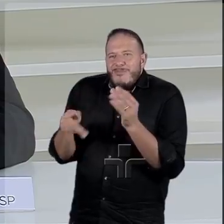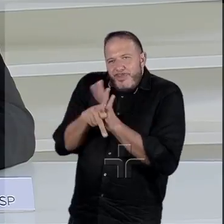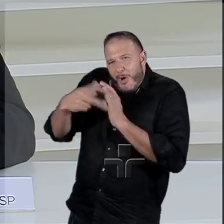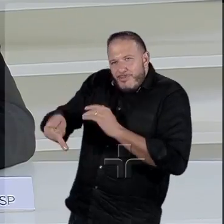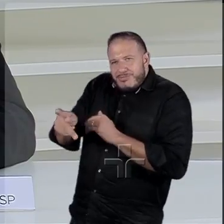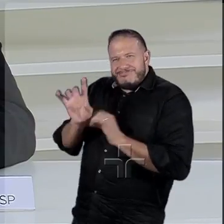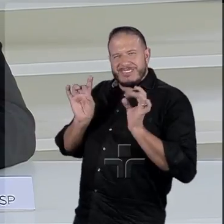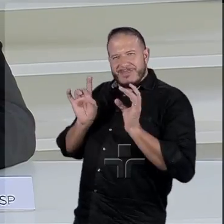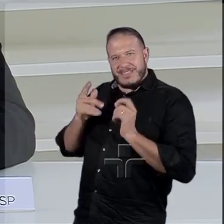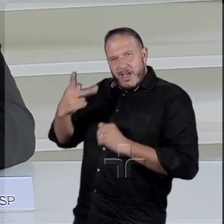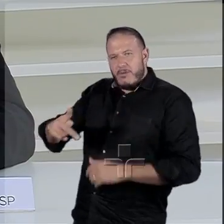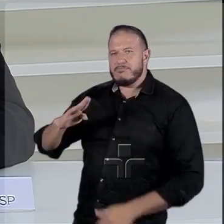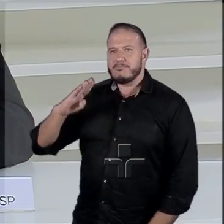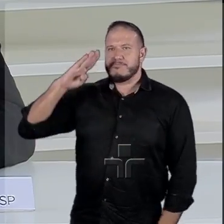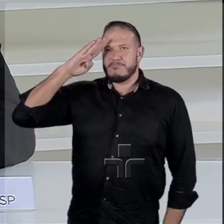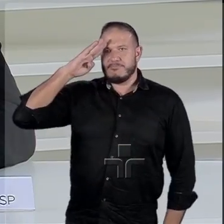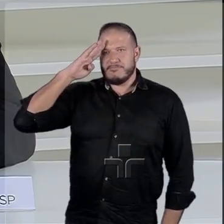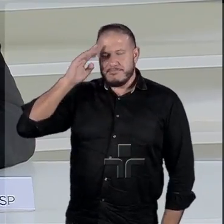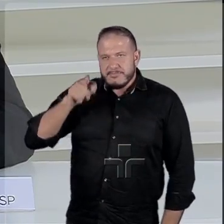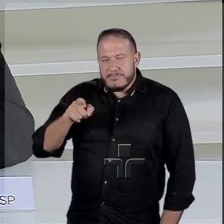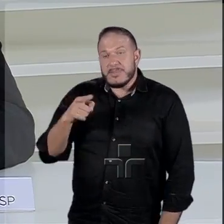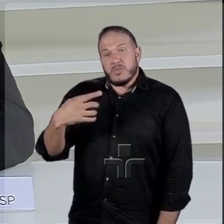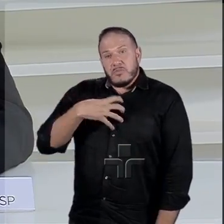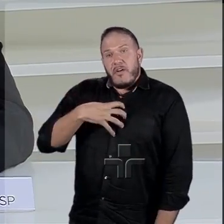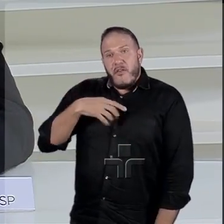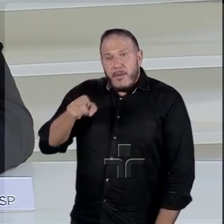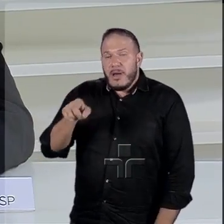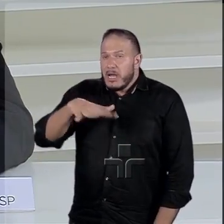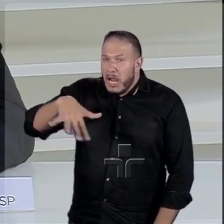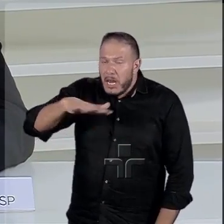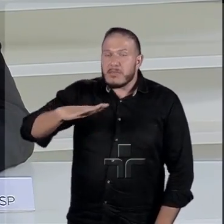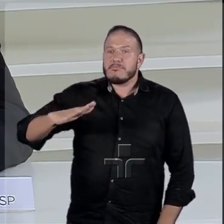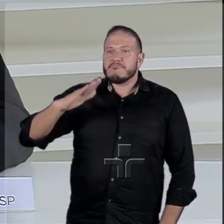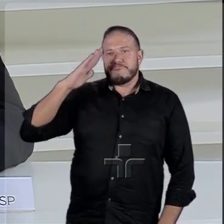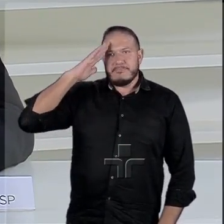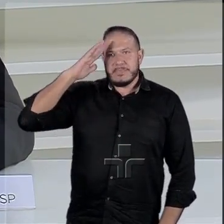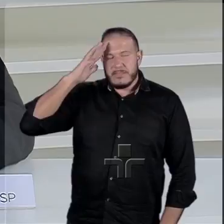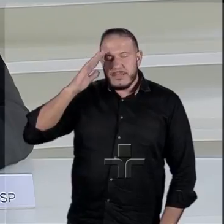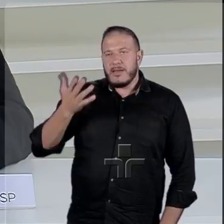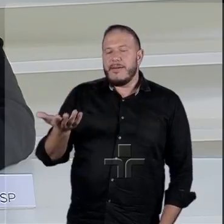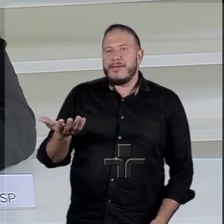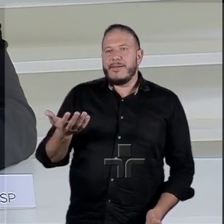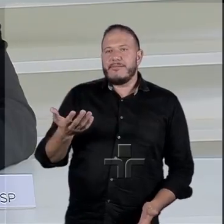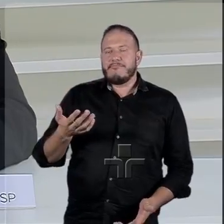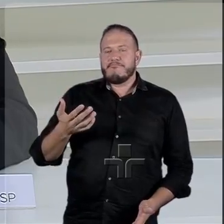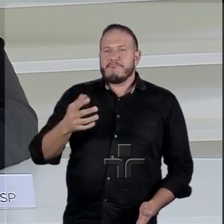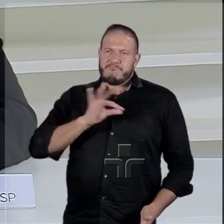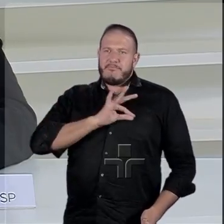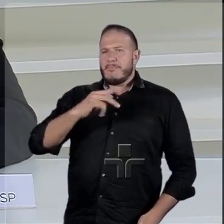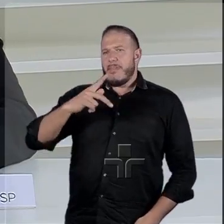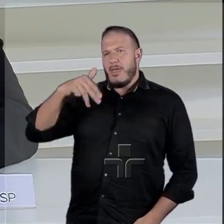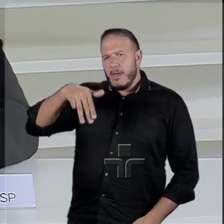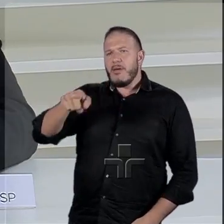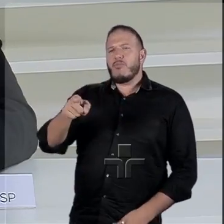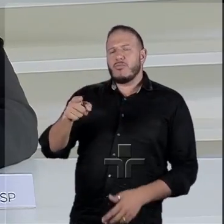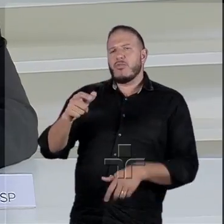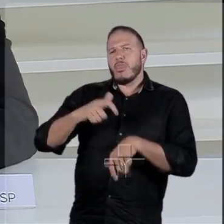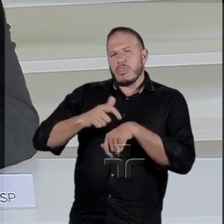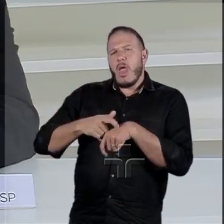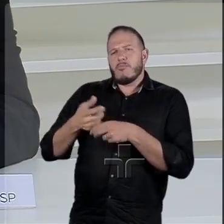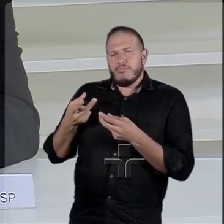Armadas. Num certo sentido, aqueles militares que permanecem bastante tempo na ativa,